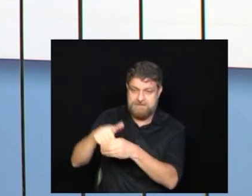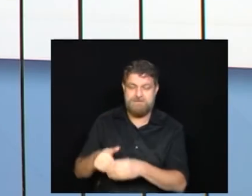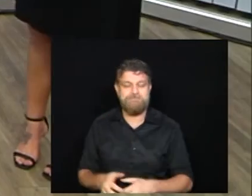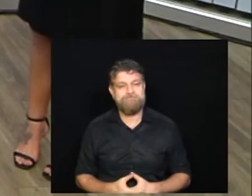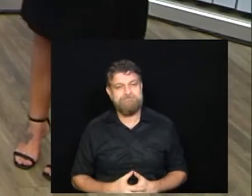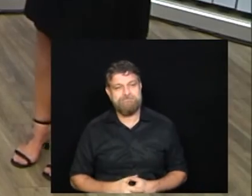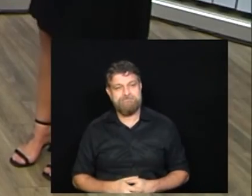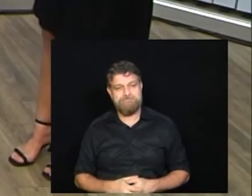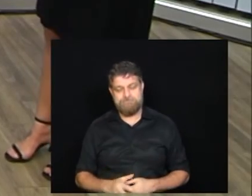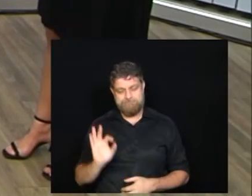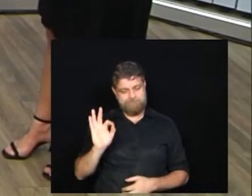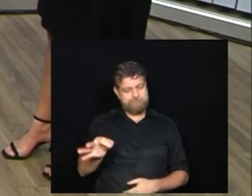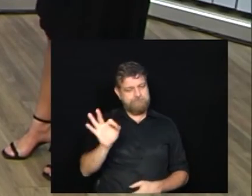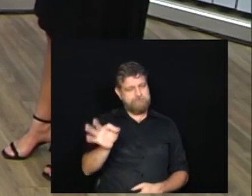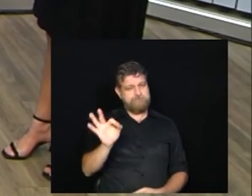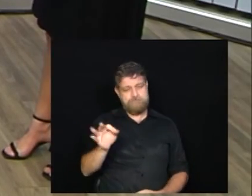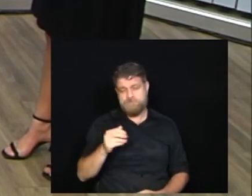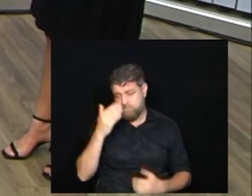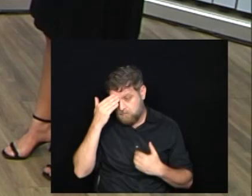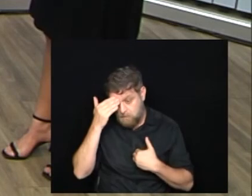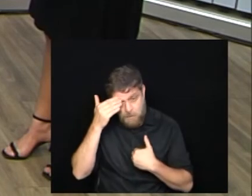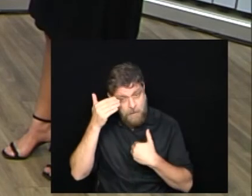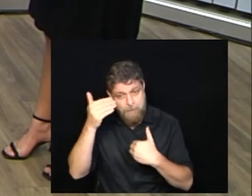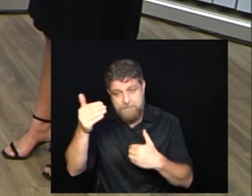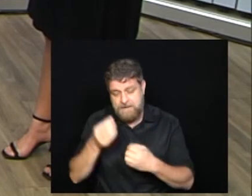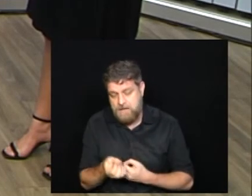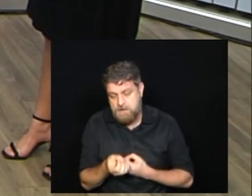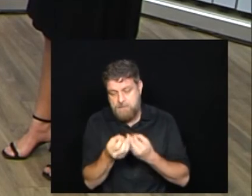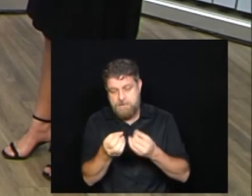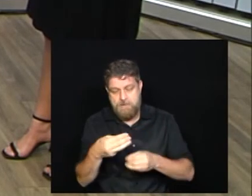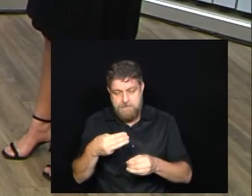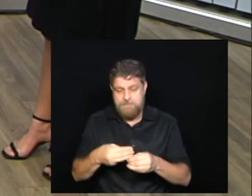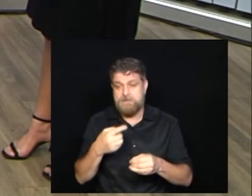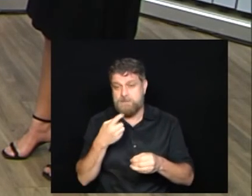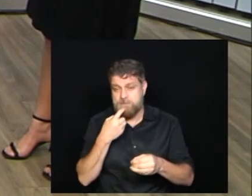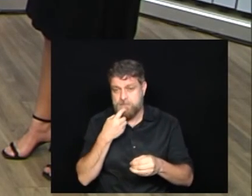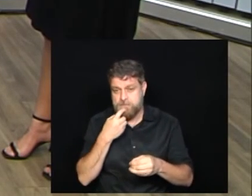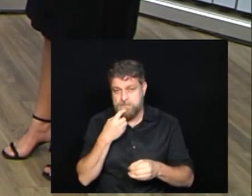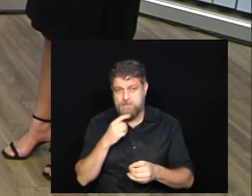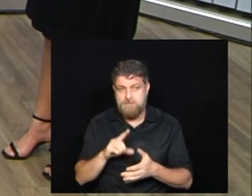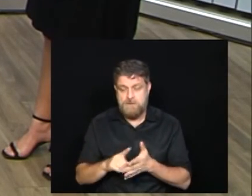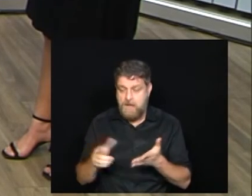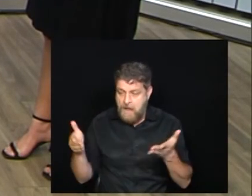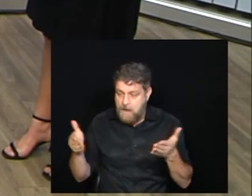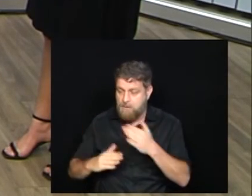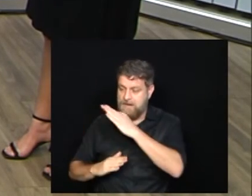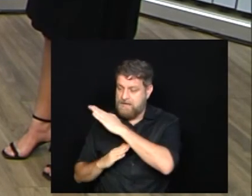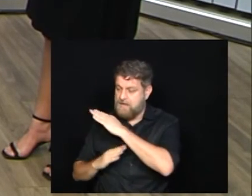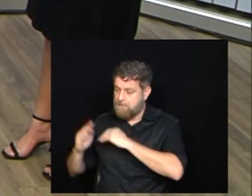pauta. Certíssimo, Mirna Abreu. Muito obrigado pelas notícias da Metrópole de Campinas. Agora do